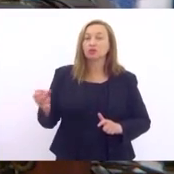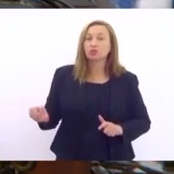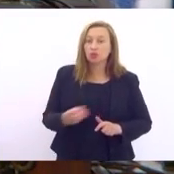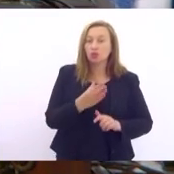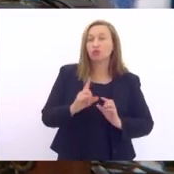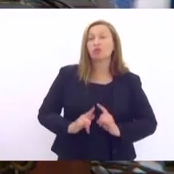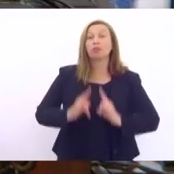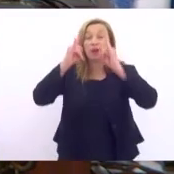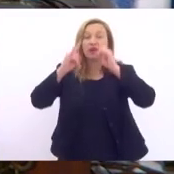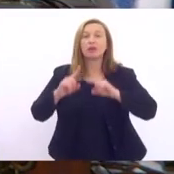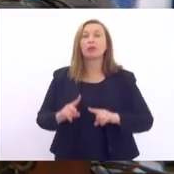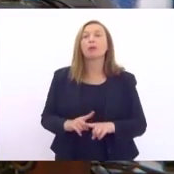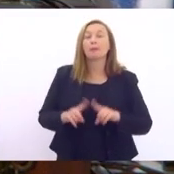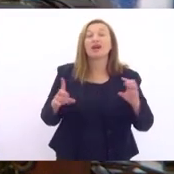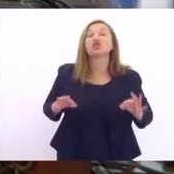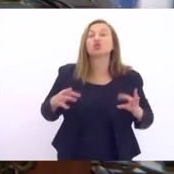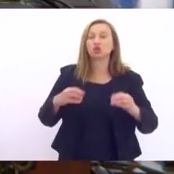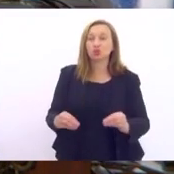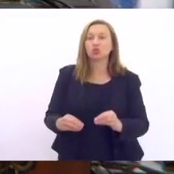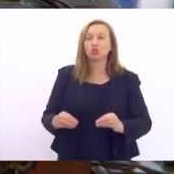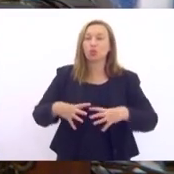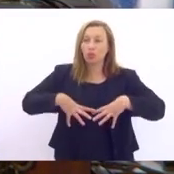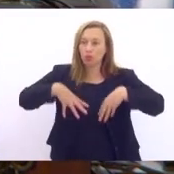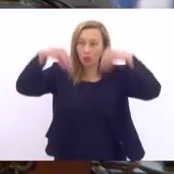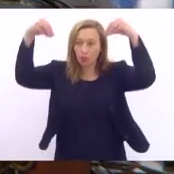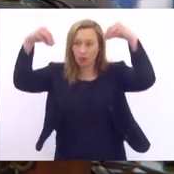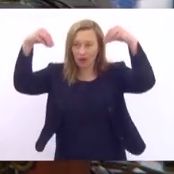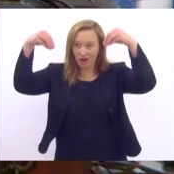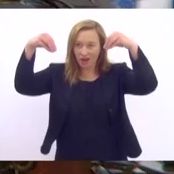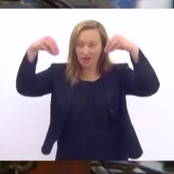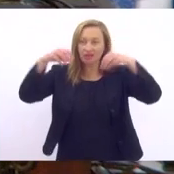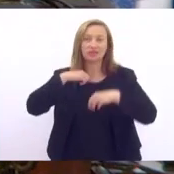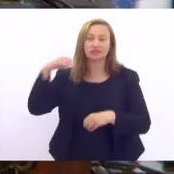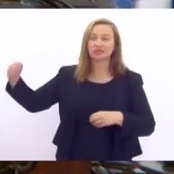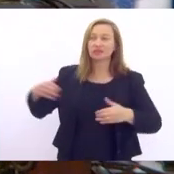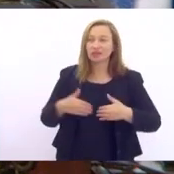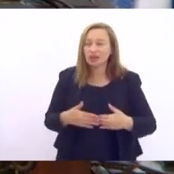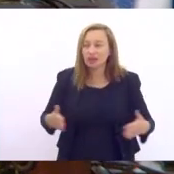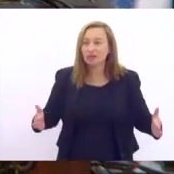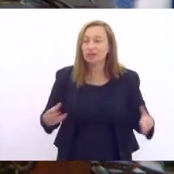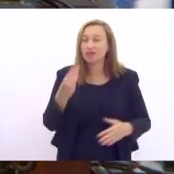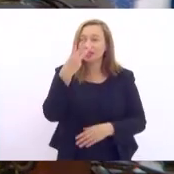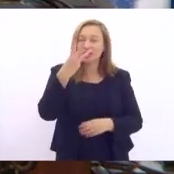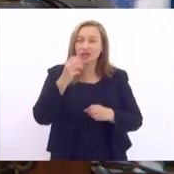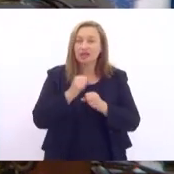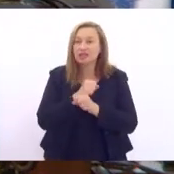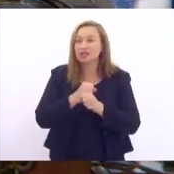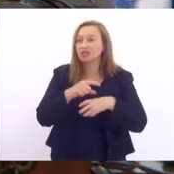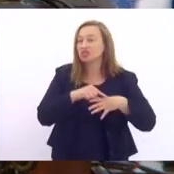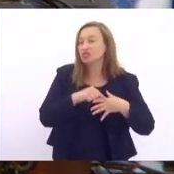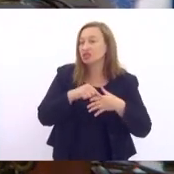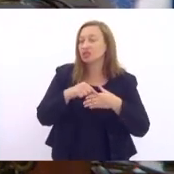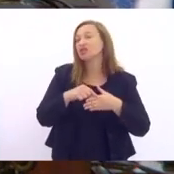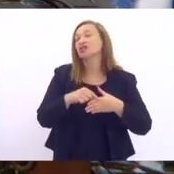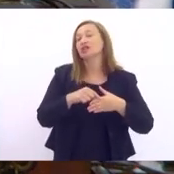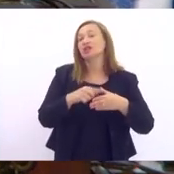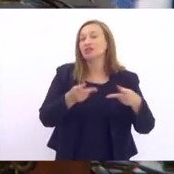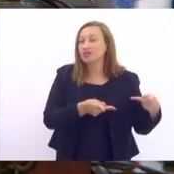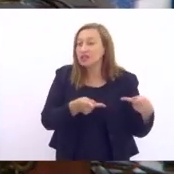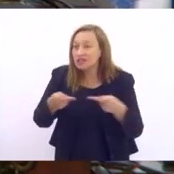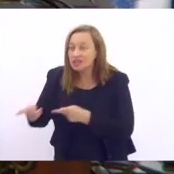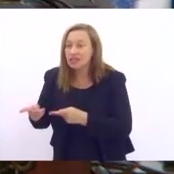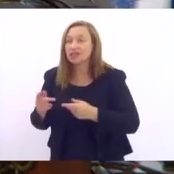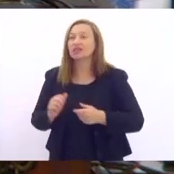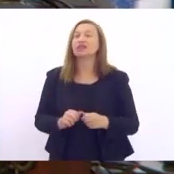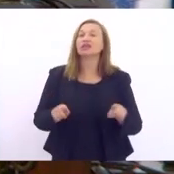o Palácio reabriu suas portas após 3 anos para visitas guiadas, agendadas, voltou a sediar eventos culturais, como